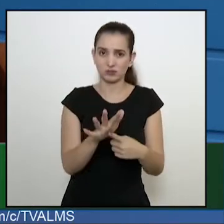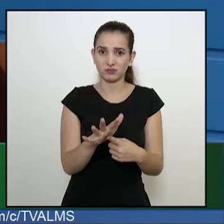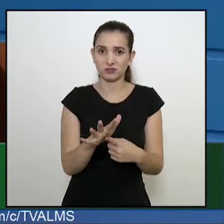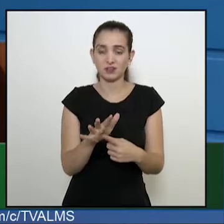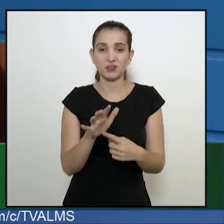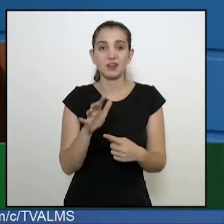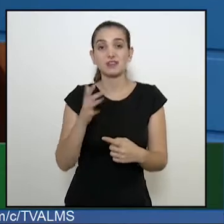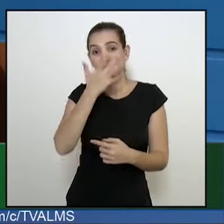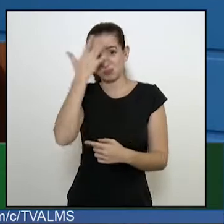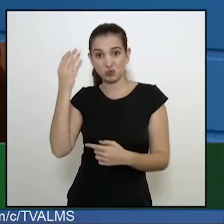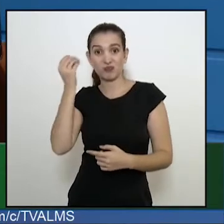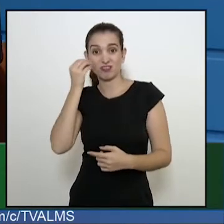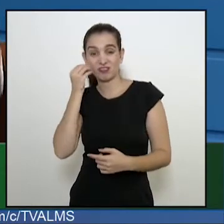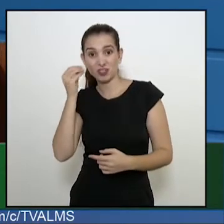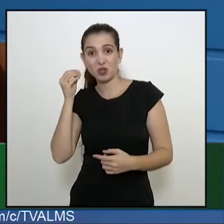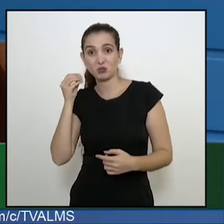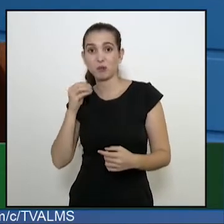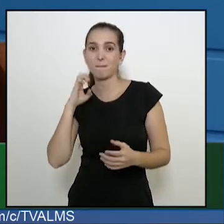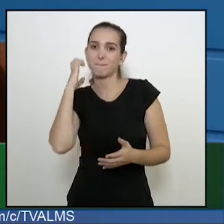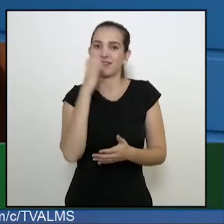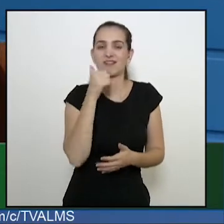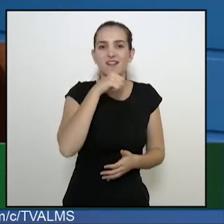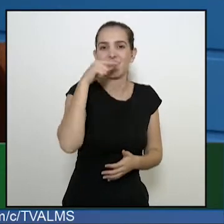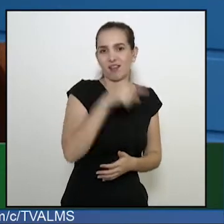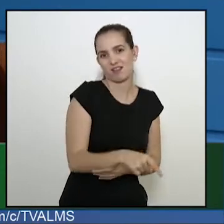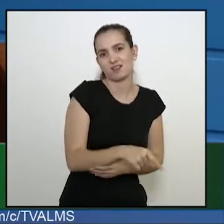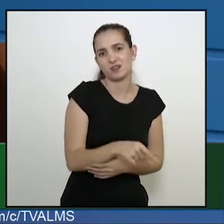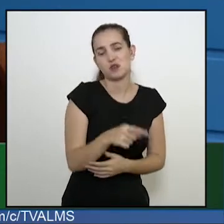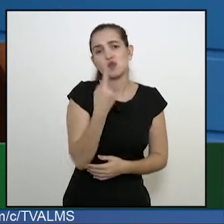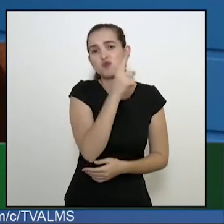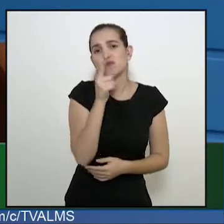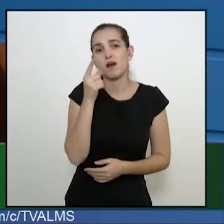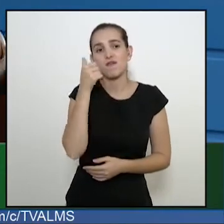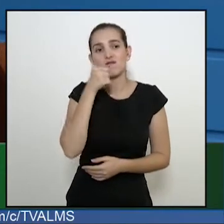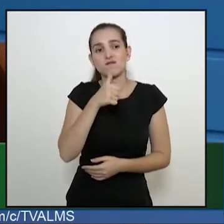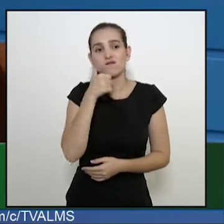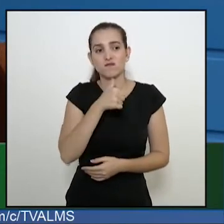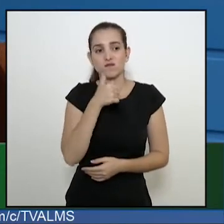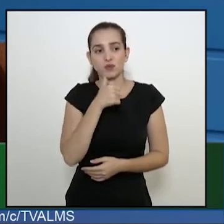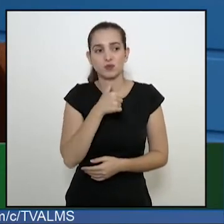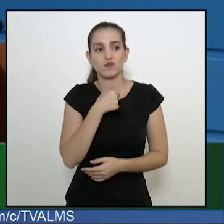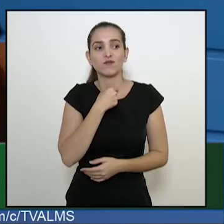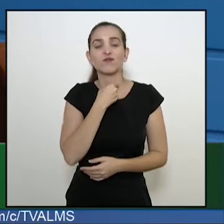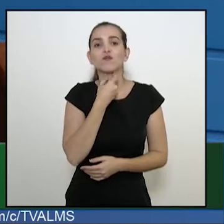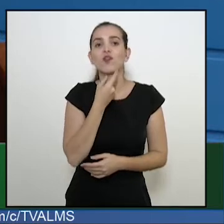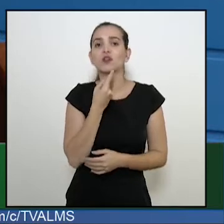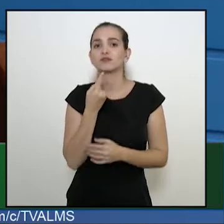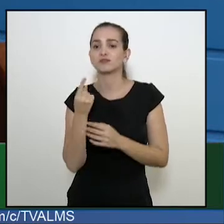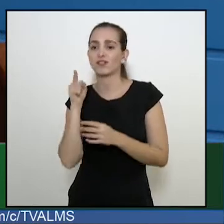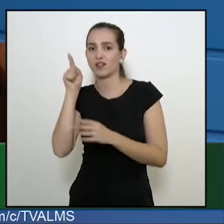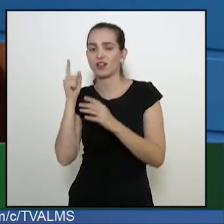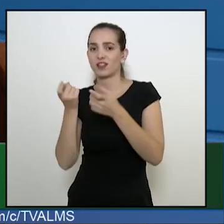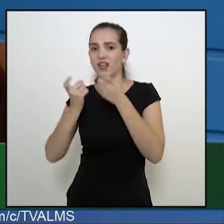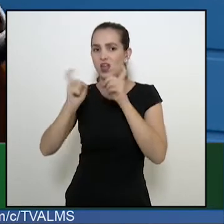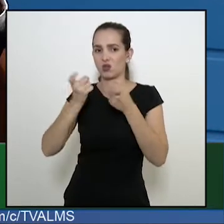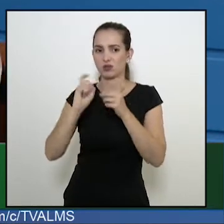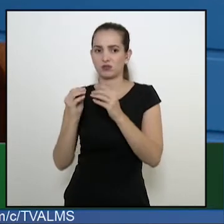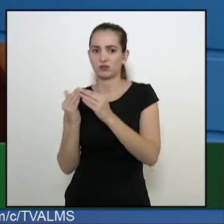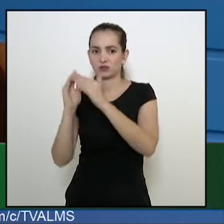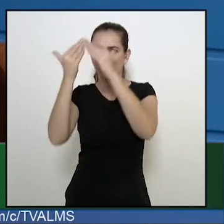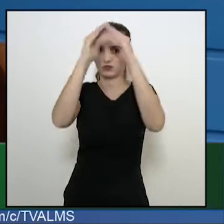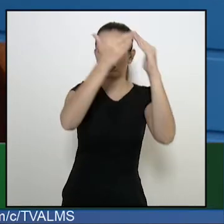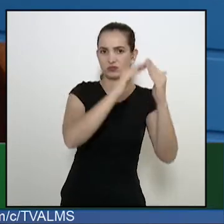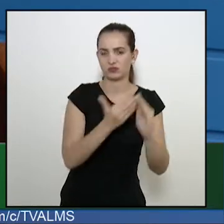silenciar uma voz que estava lá na favela, minutos antes de morrer, numa reunião, discutindo